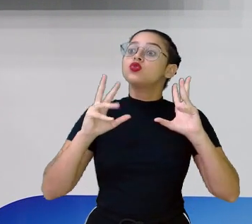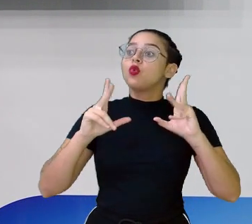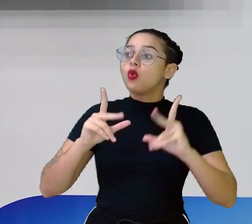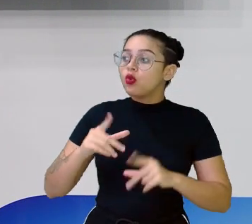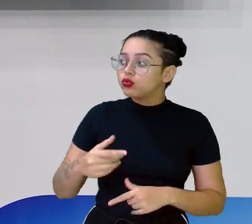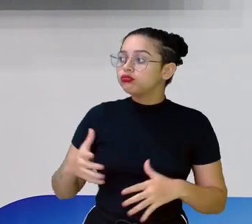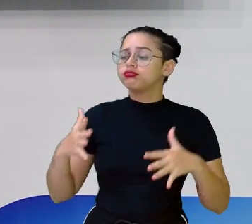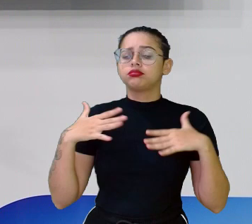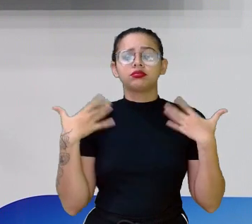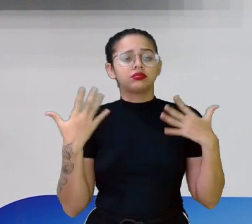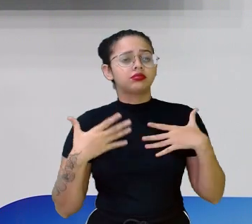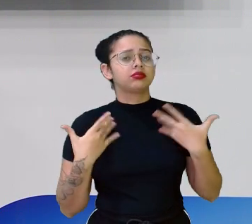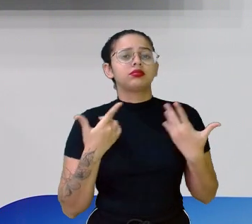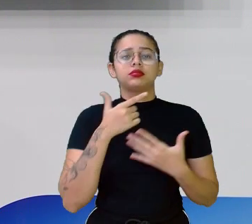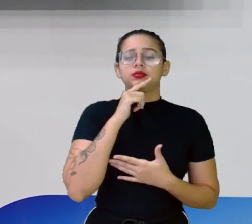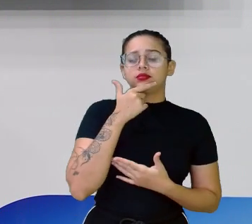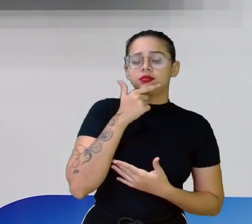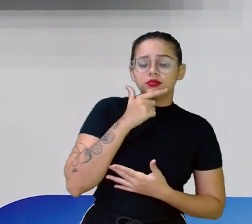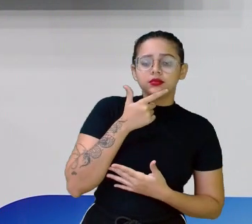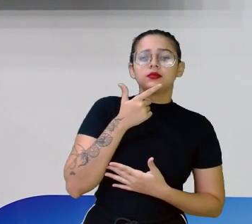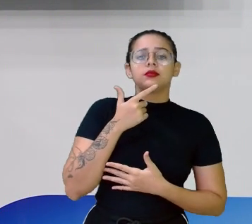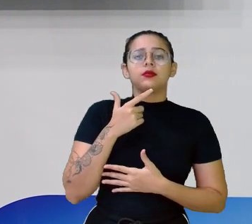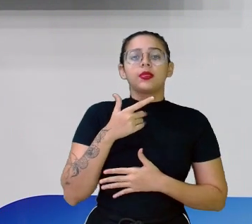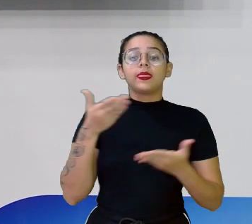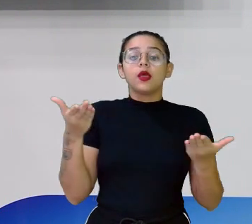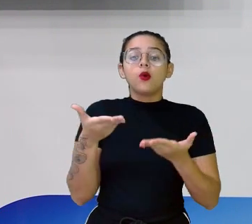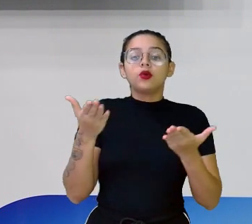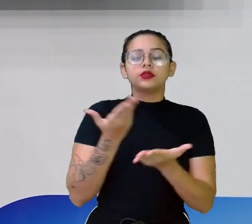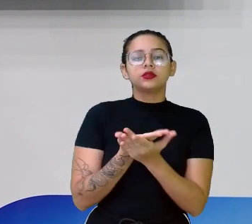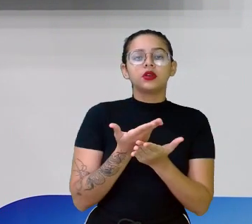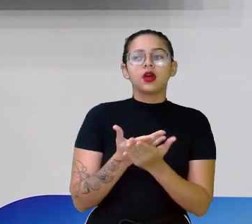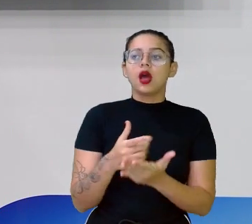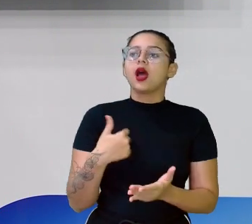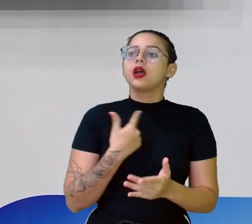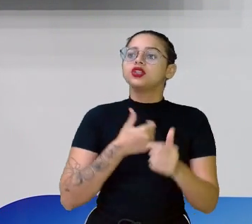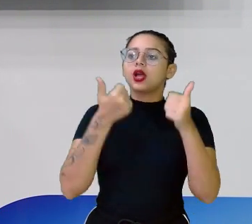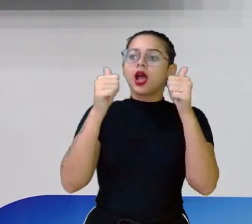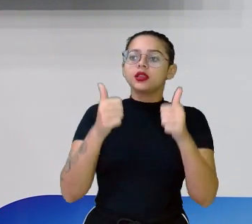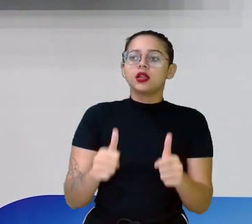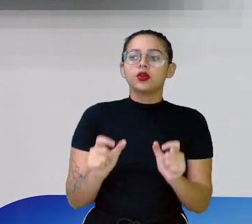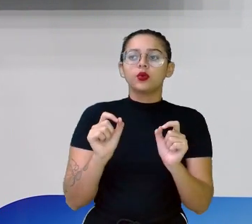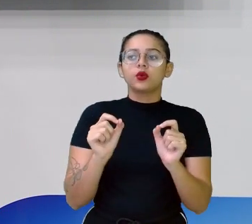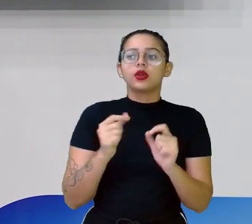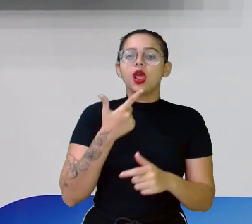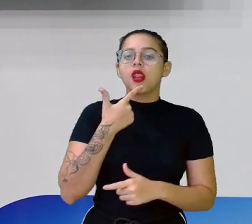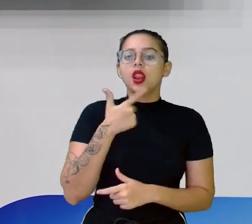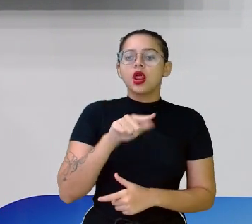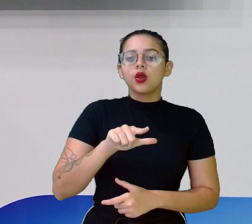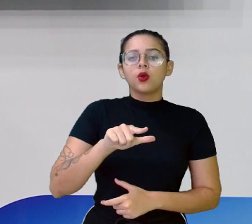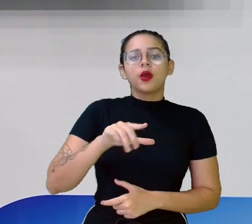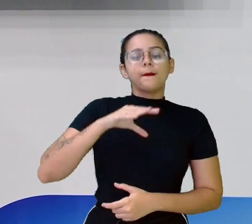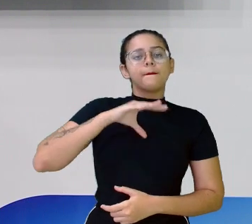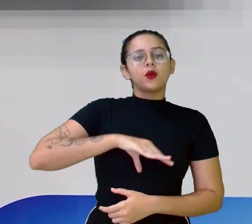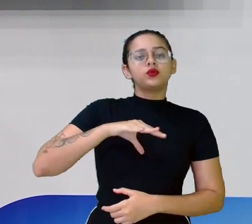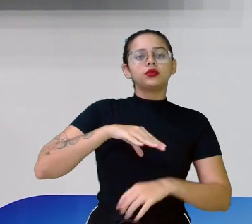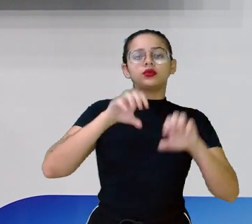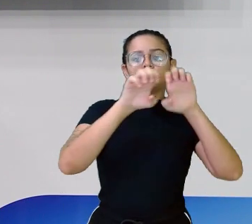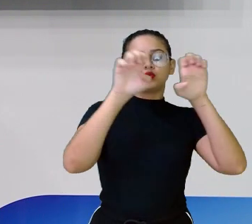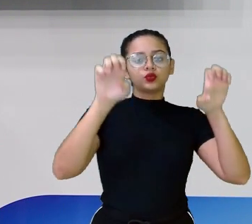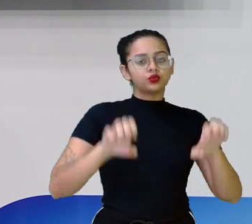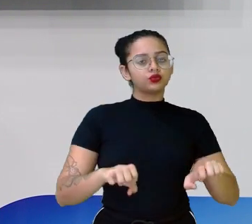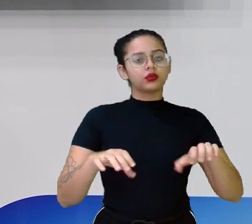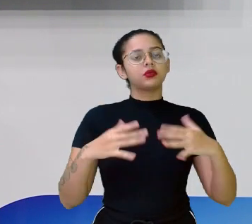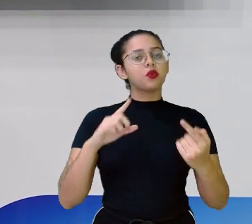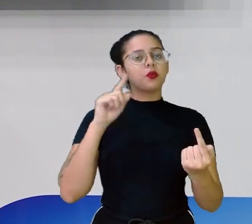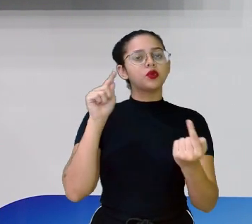fiquem descontraídas, brinquem, se divirtam. Hoje, na aula, a gente está analisando mais a questão mesmo da língua portuguesa, né, a estrutura.